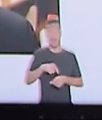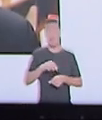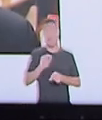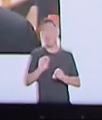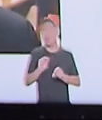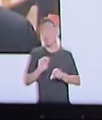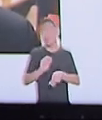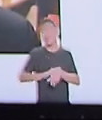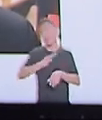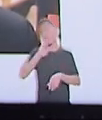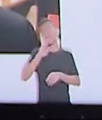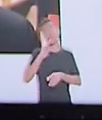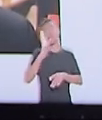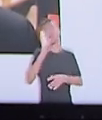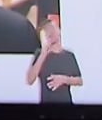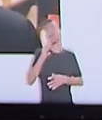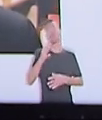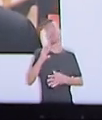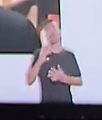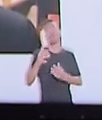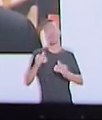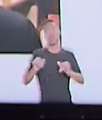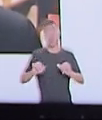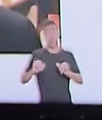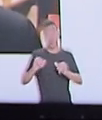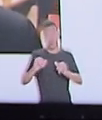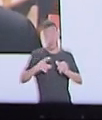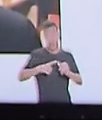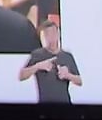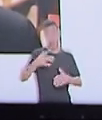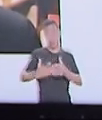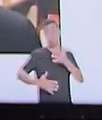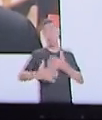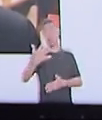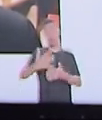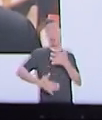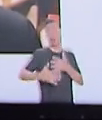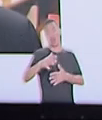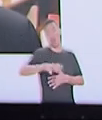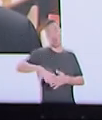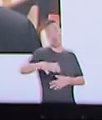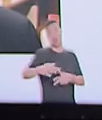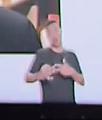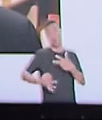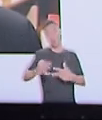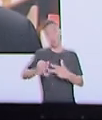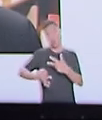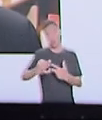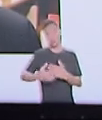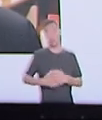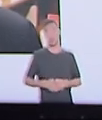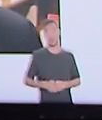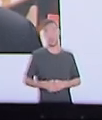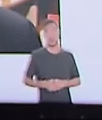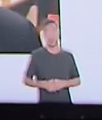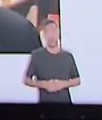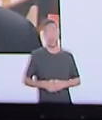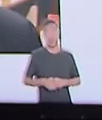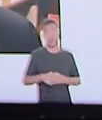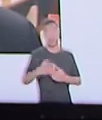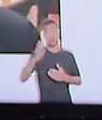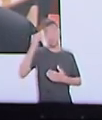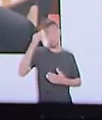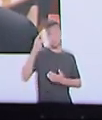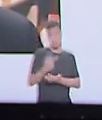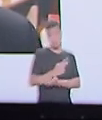Superior Tribunal de Justiça realiza seminário sobre a ampliação de precedentes em Direitos Humanos como forma de garantir a